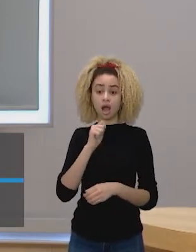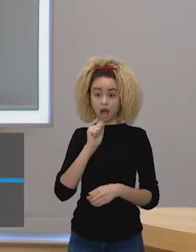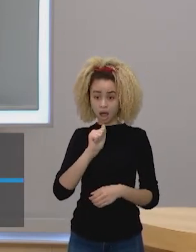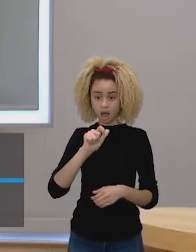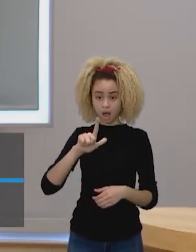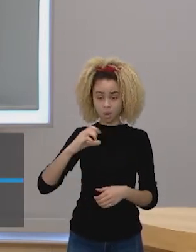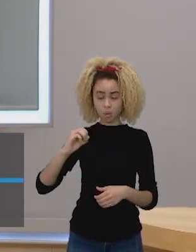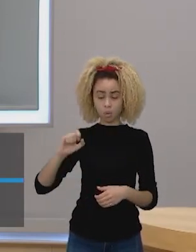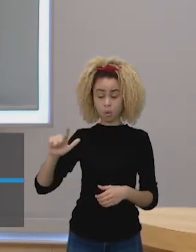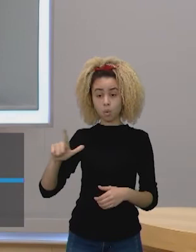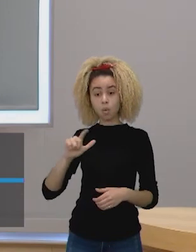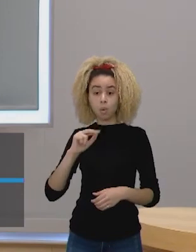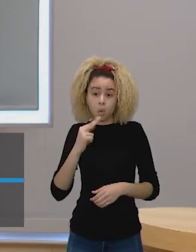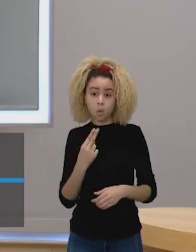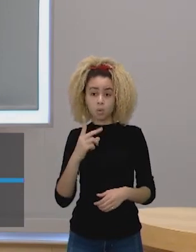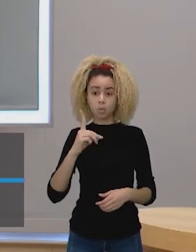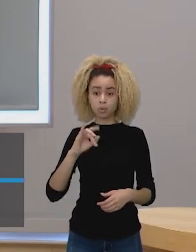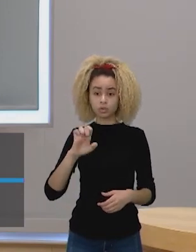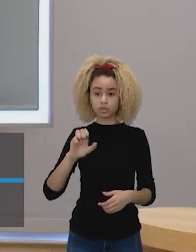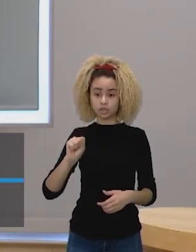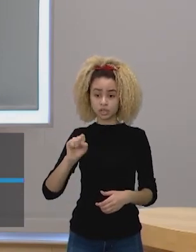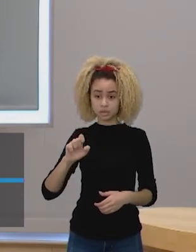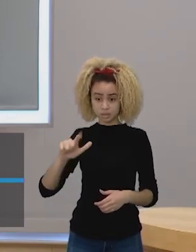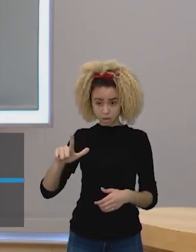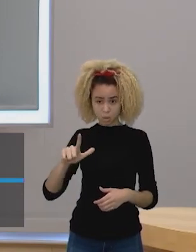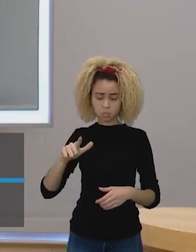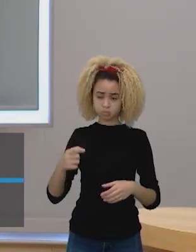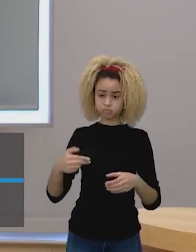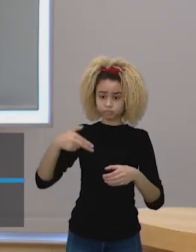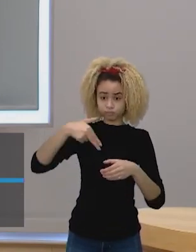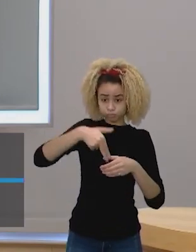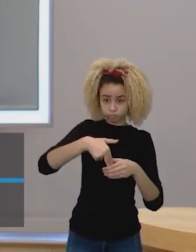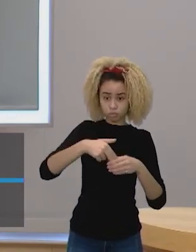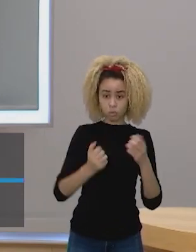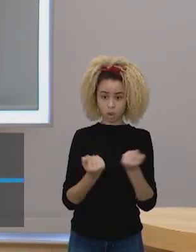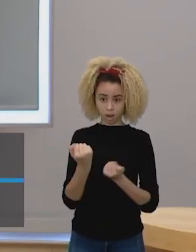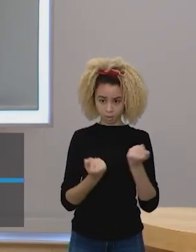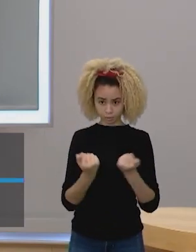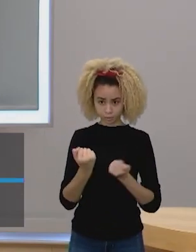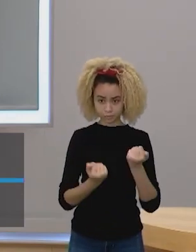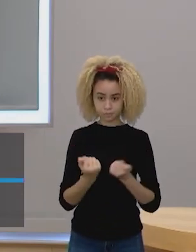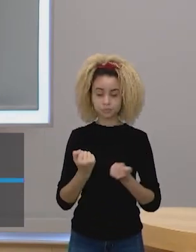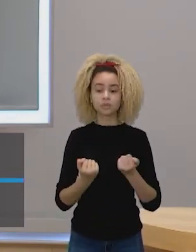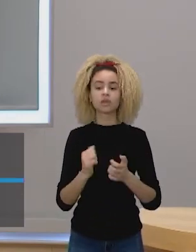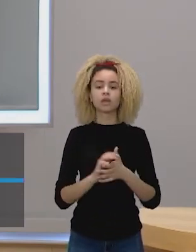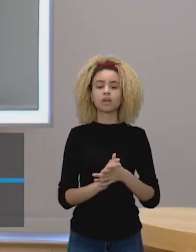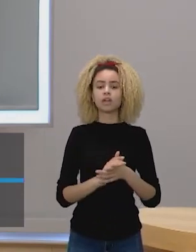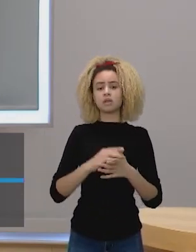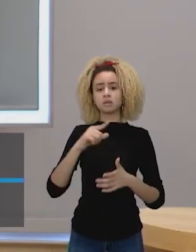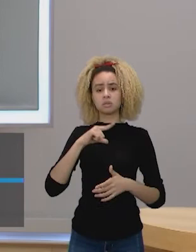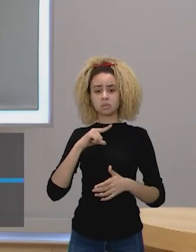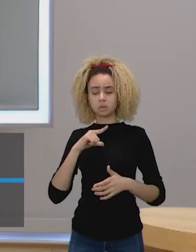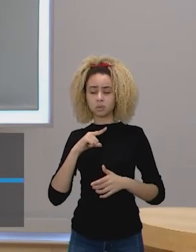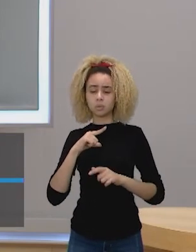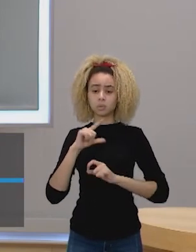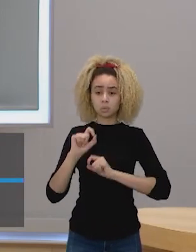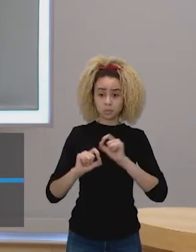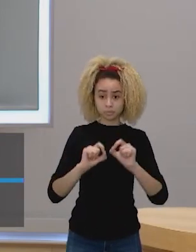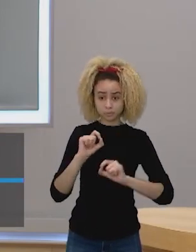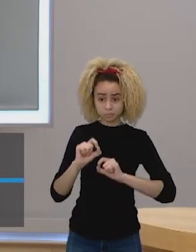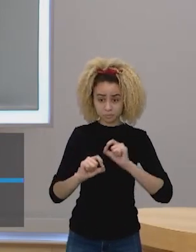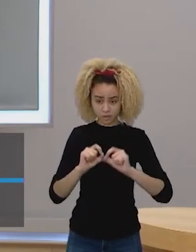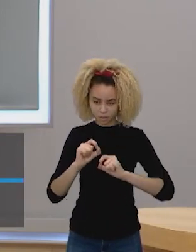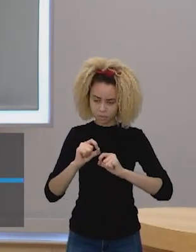dentro de um sistema. Esse sistema está dentro do carro. Ali, ele sofre ali, na verdade, ele